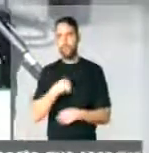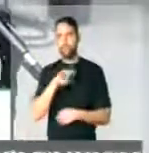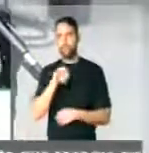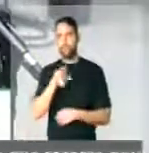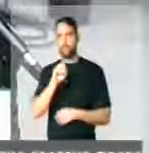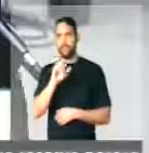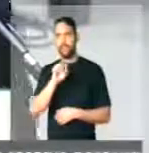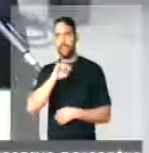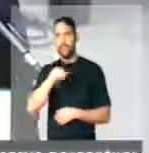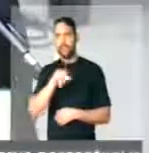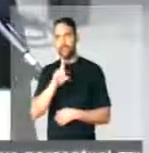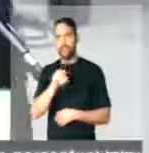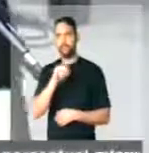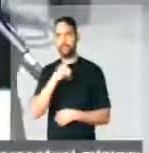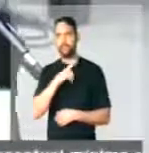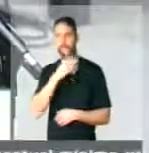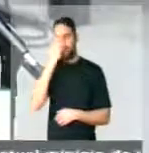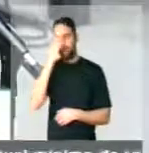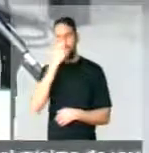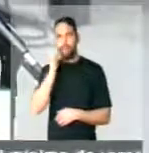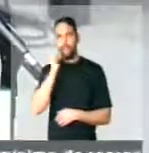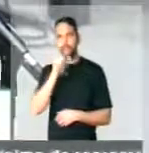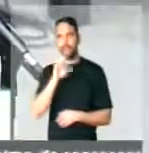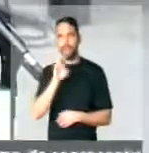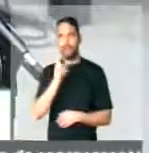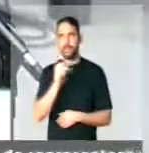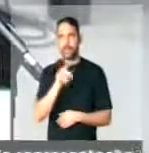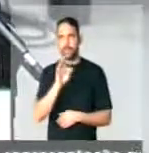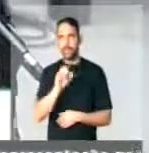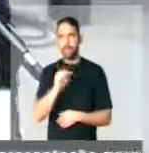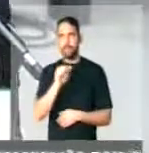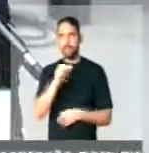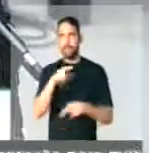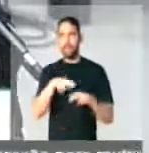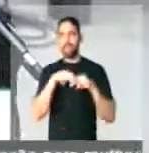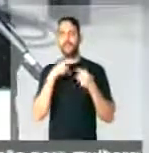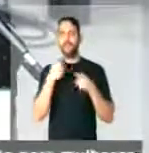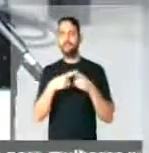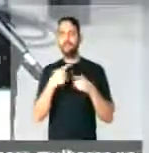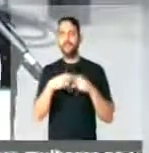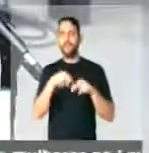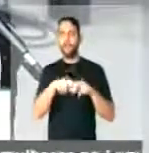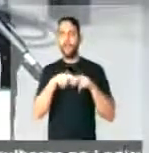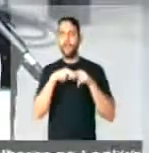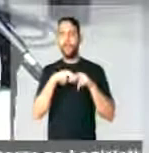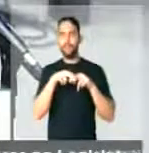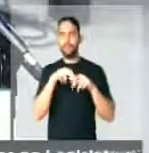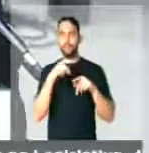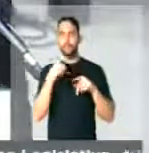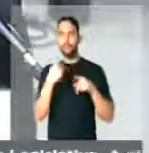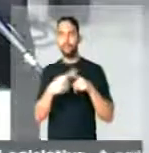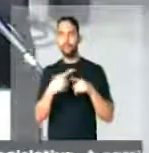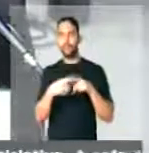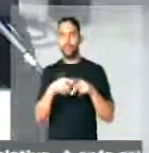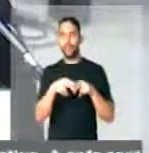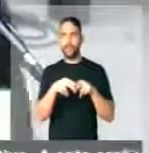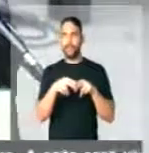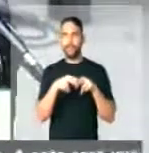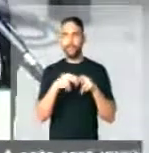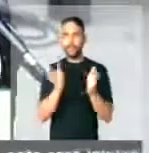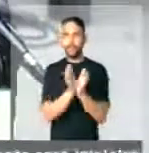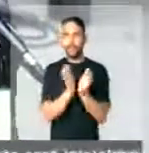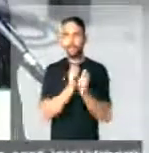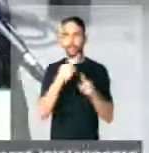Bruno Araújo. Muito obrigado à doutora Henriqueta pela atenção do Ministério das Cidades e também à equipe da